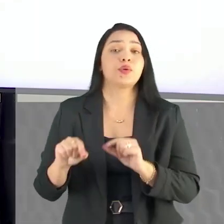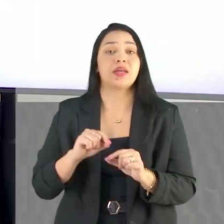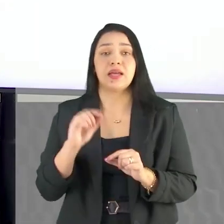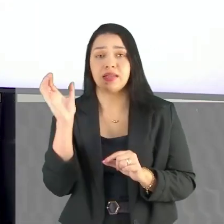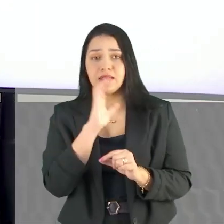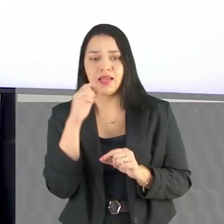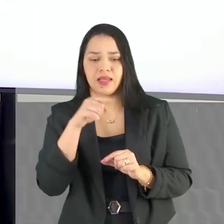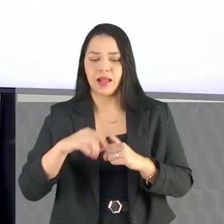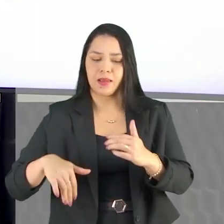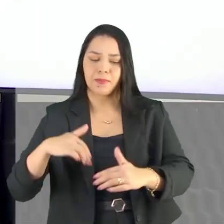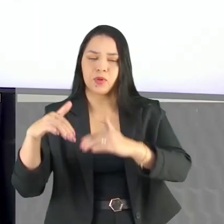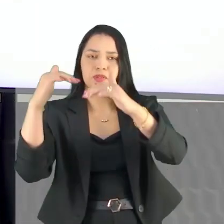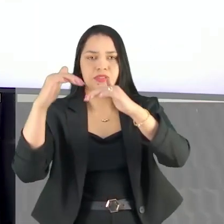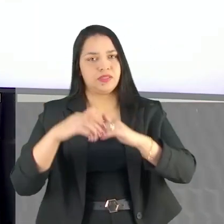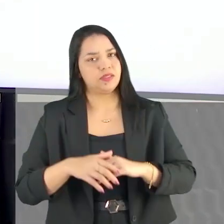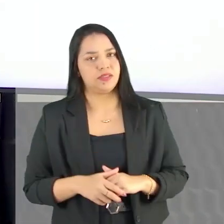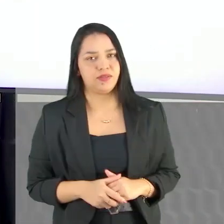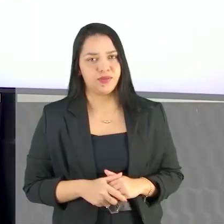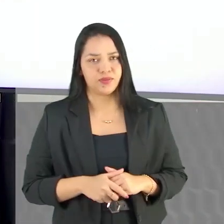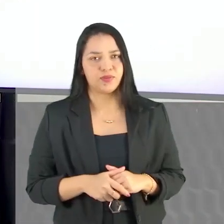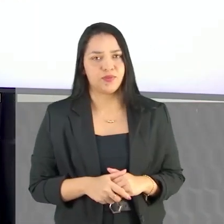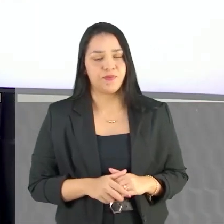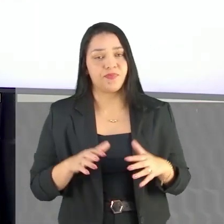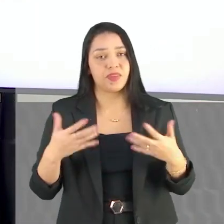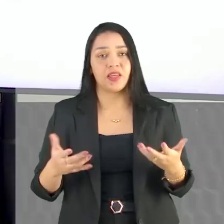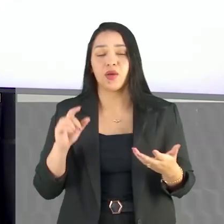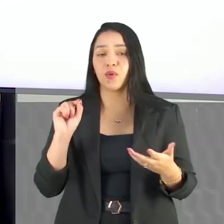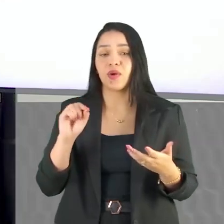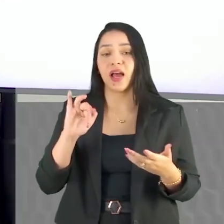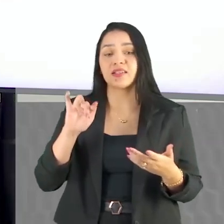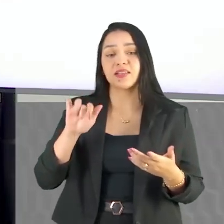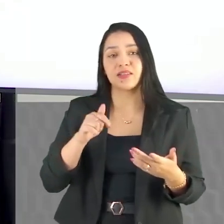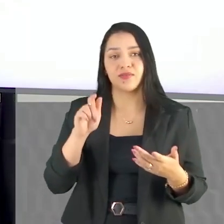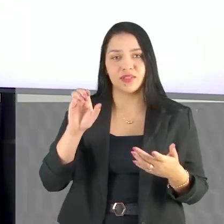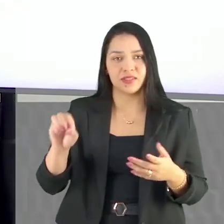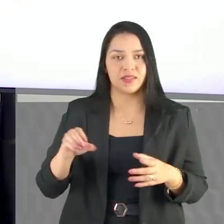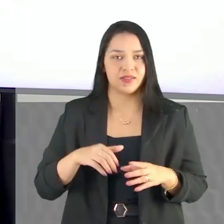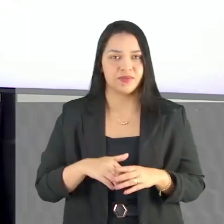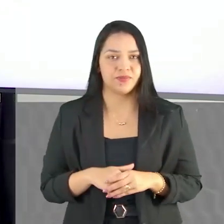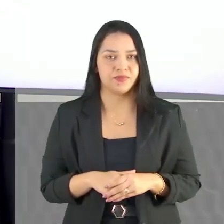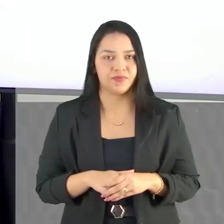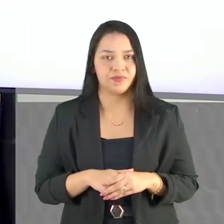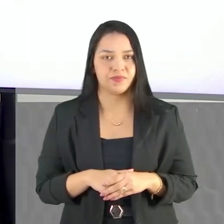acelero aquele processo de sedimentação, que no caso seria a centrifugação.